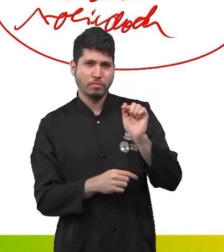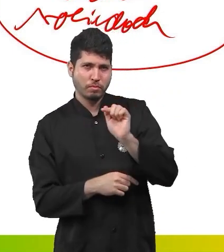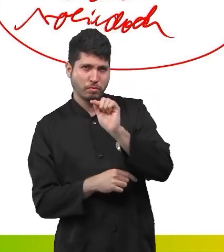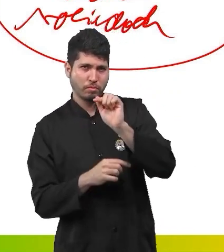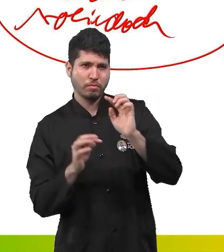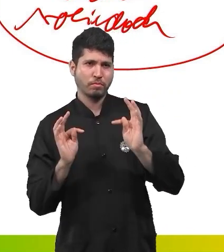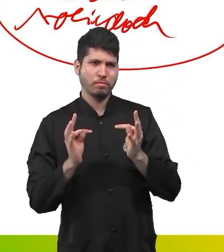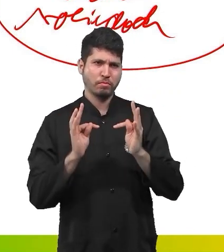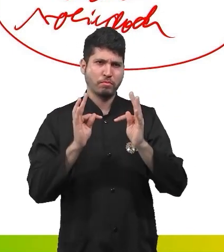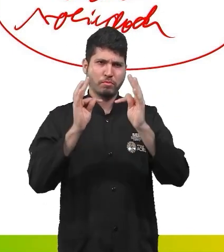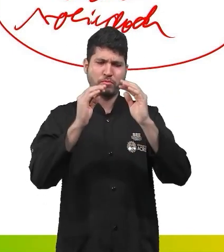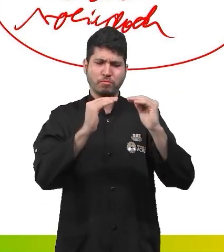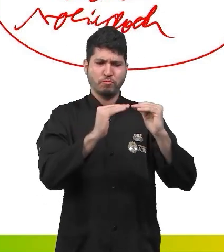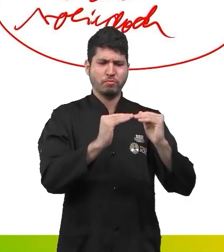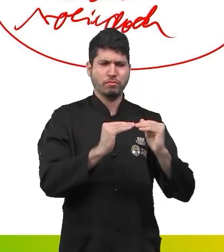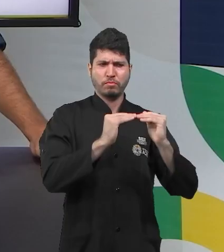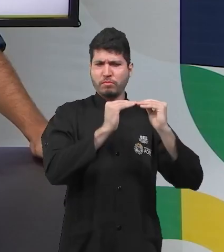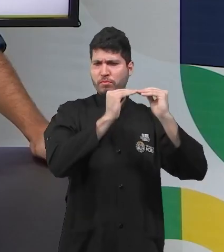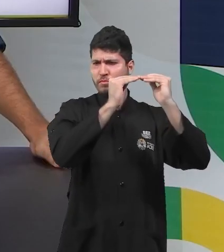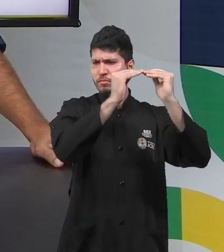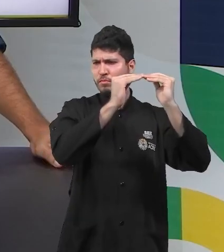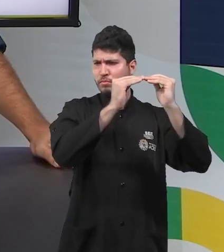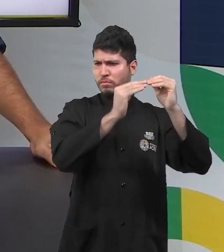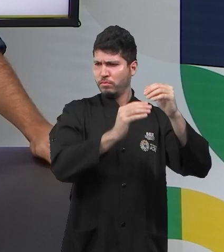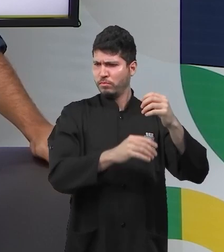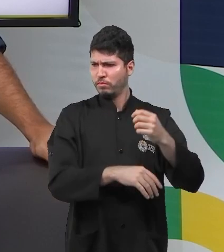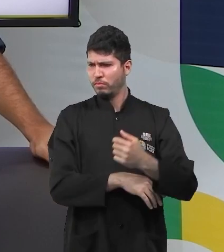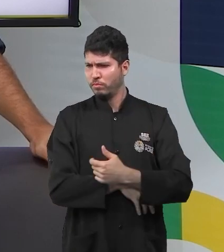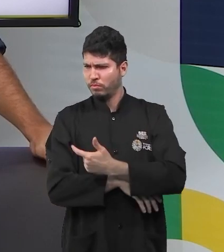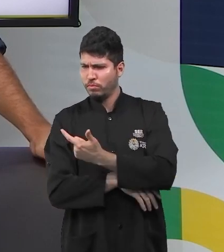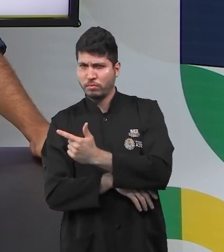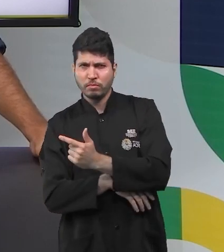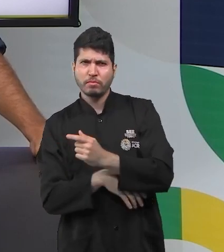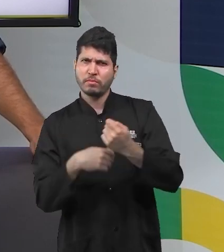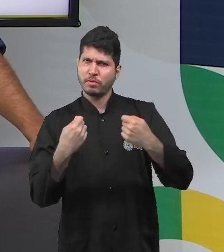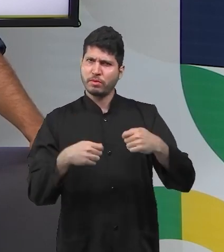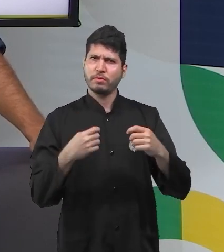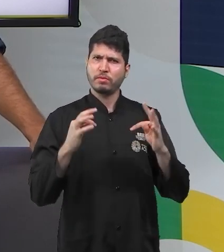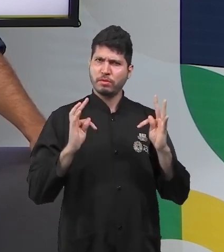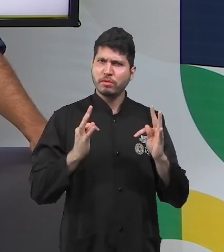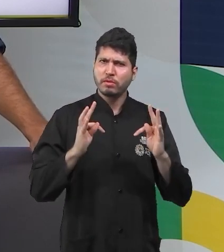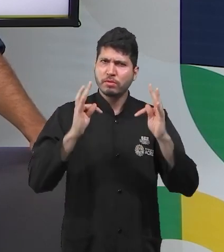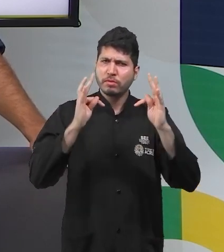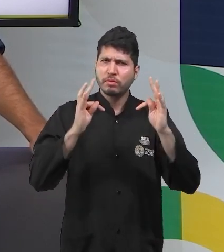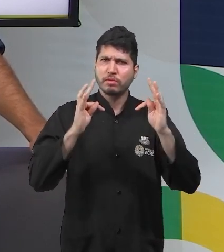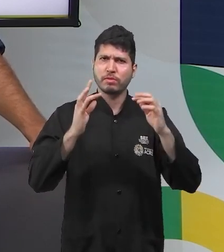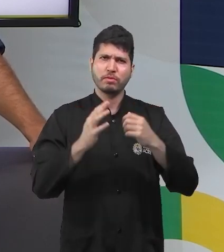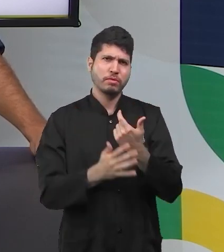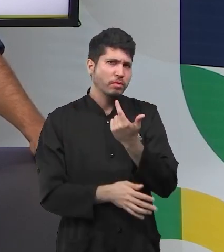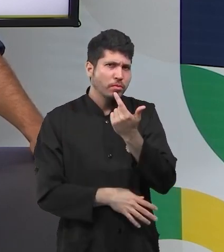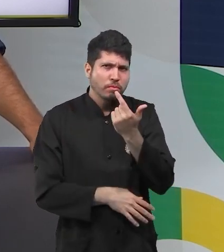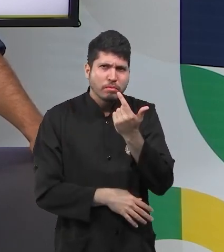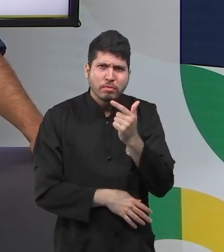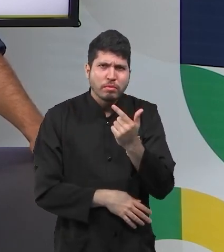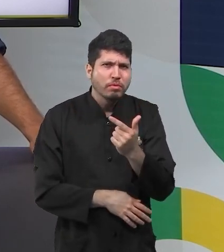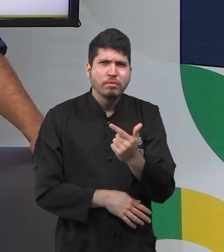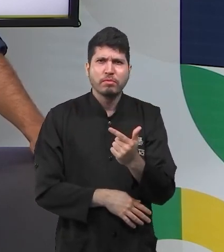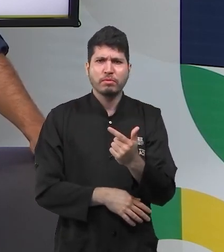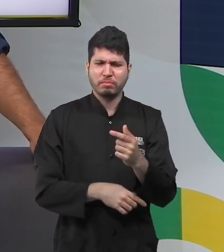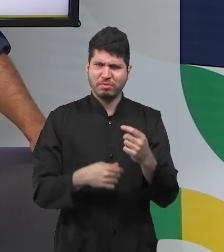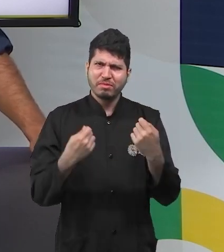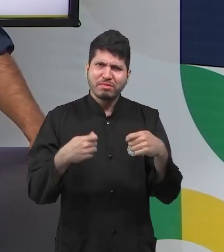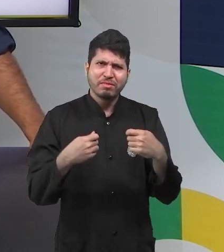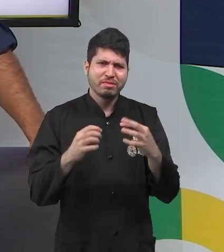superior às demais, precisa de tecnologia para entender que não existe uma cultura superior à outra? Vamos